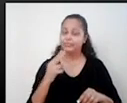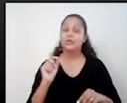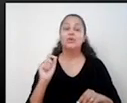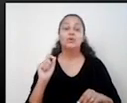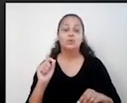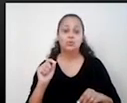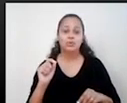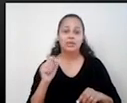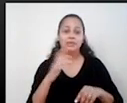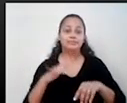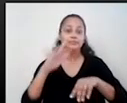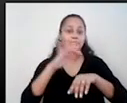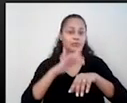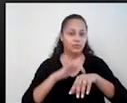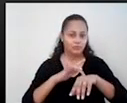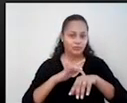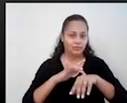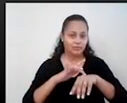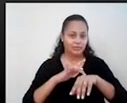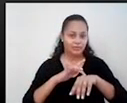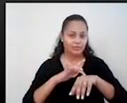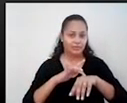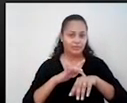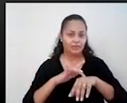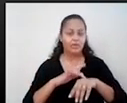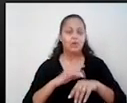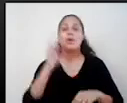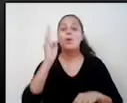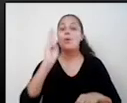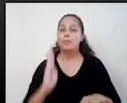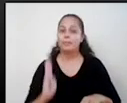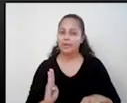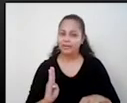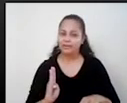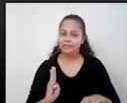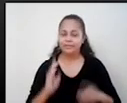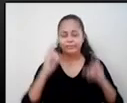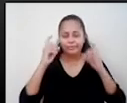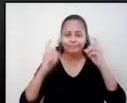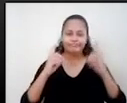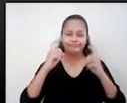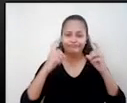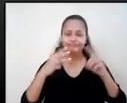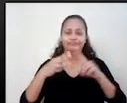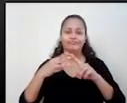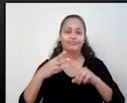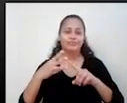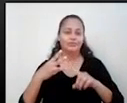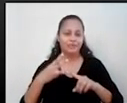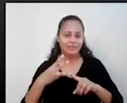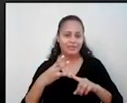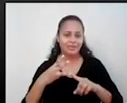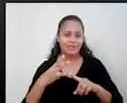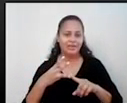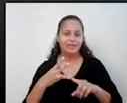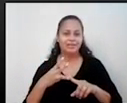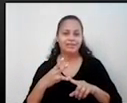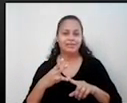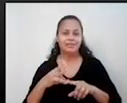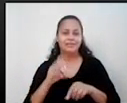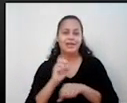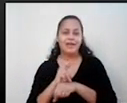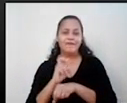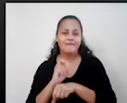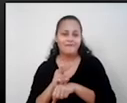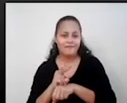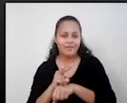aegypti e dos vírus que ele transmite. Então, ó, o Brasil anda encafifado com 3 vírus do mal: Zika, dengue